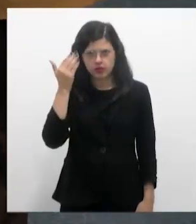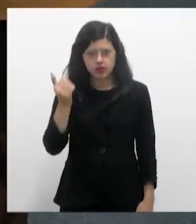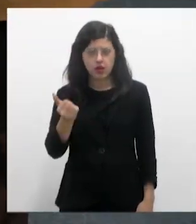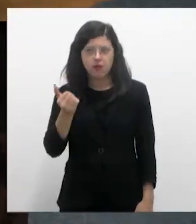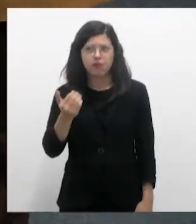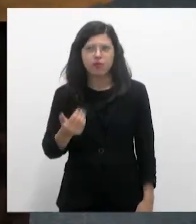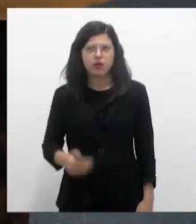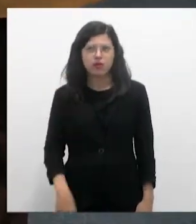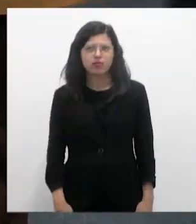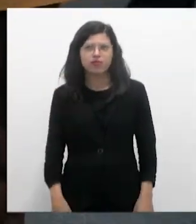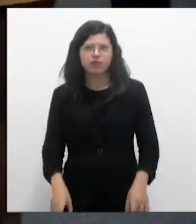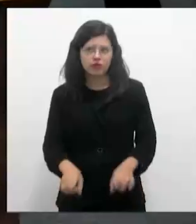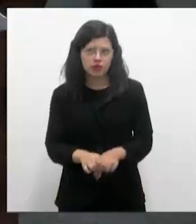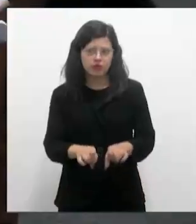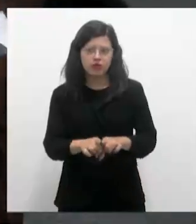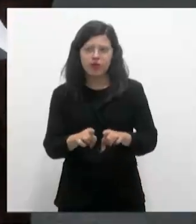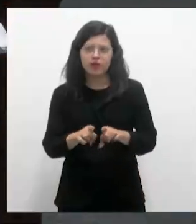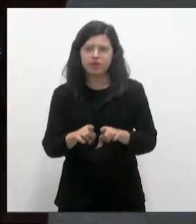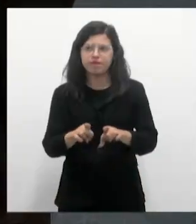está também